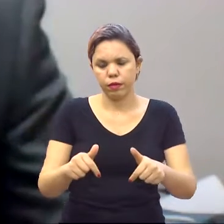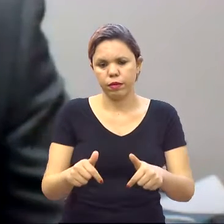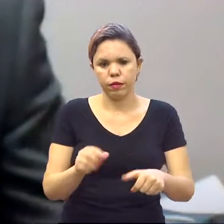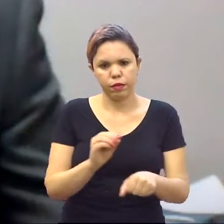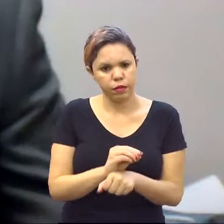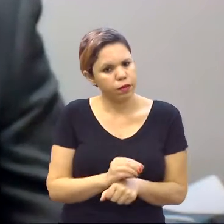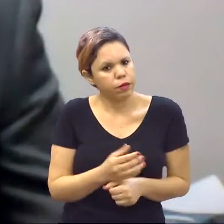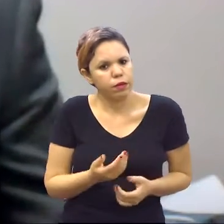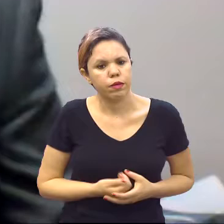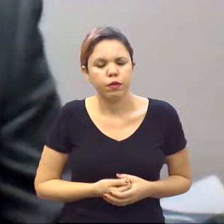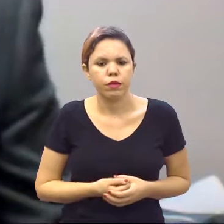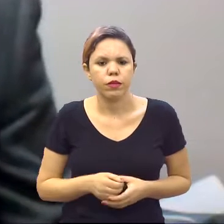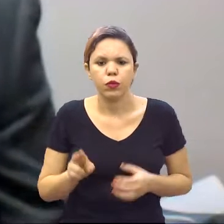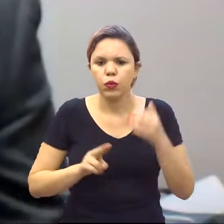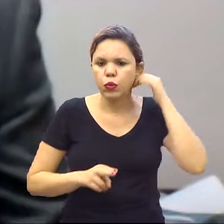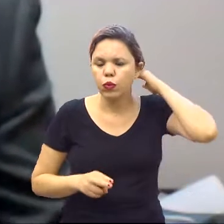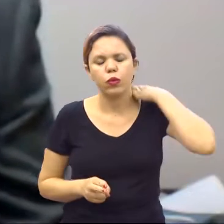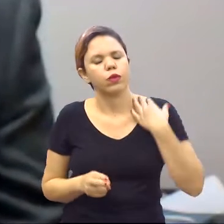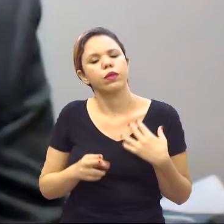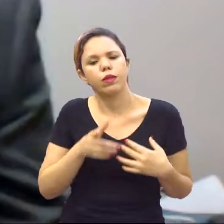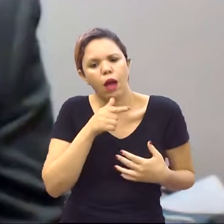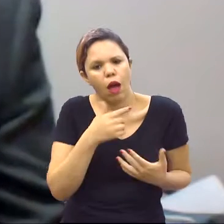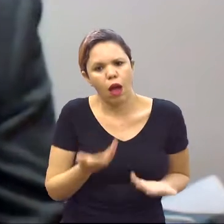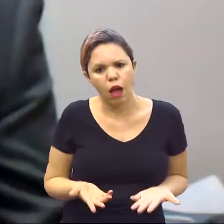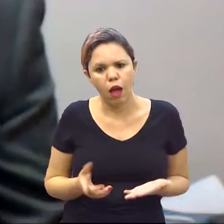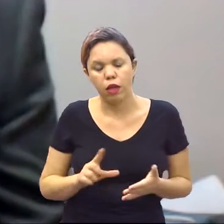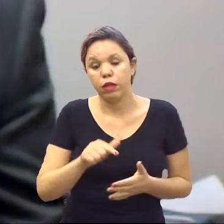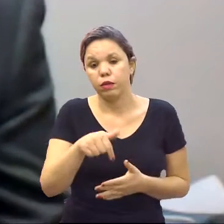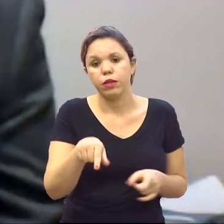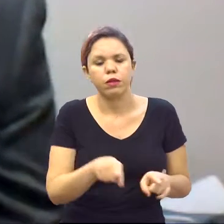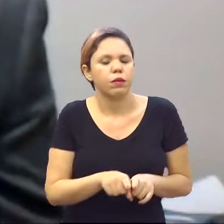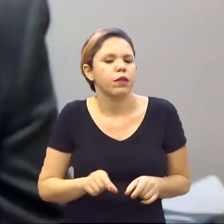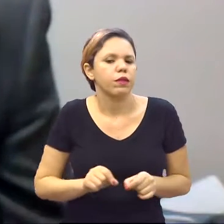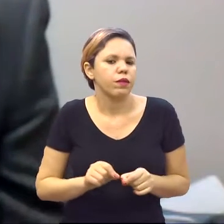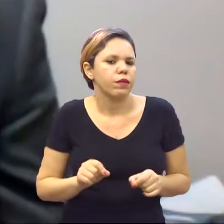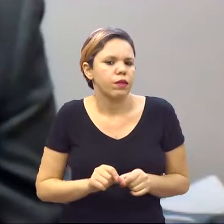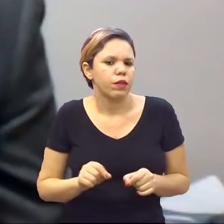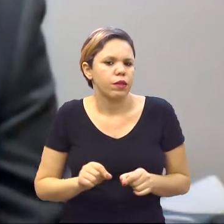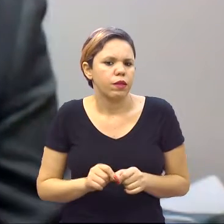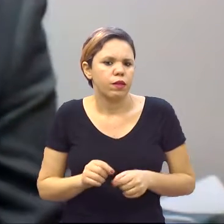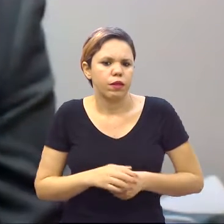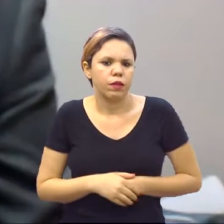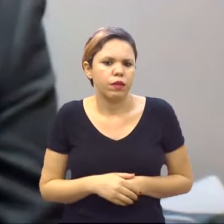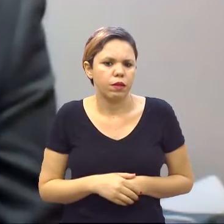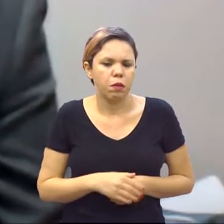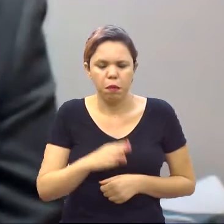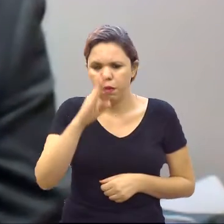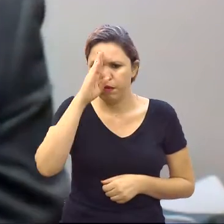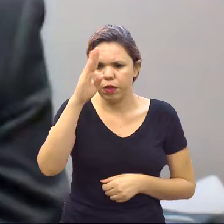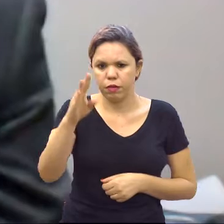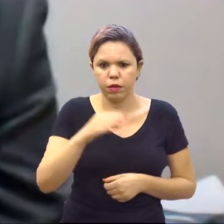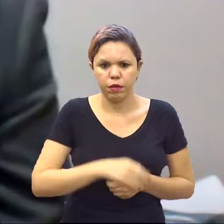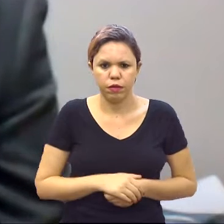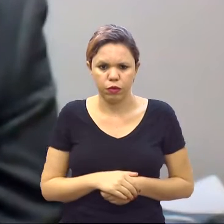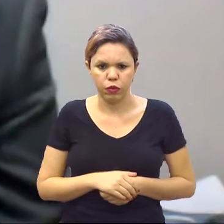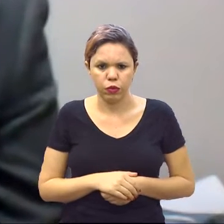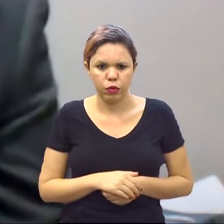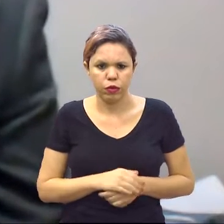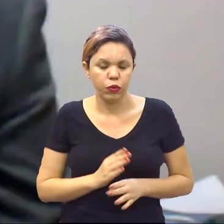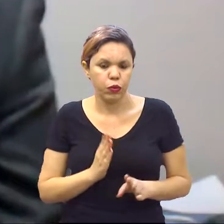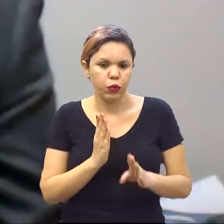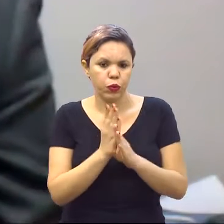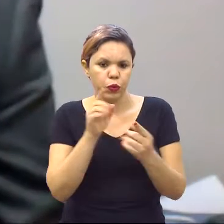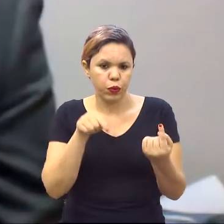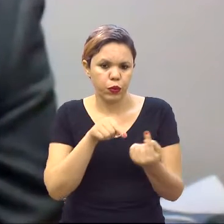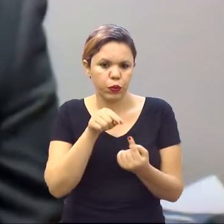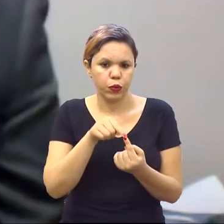medidas de precauções do uso sustentável da água, e depois com medidas que vão, principalmente, no